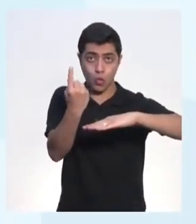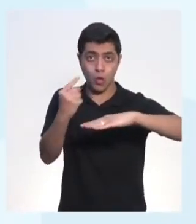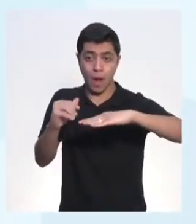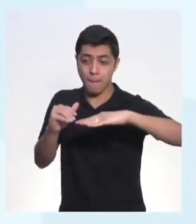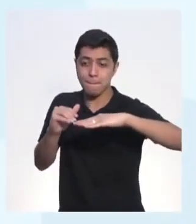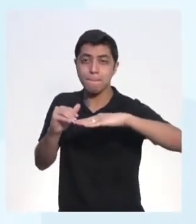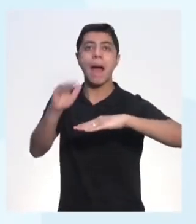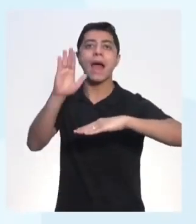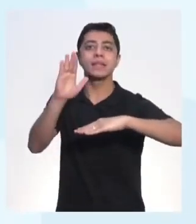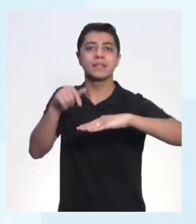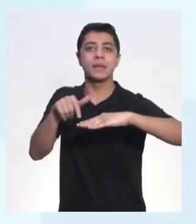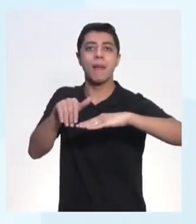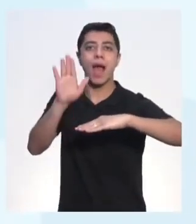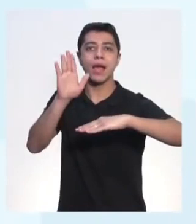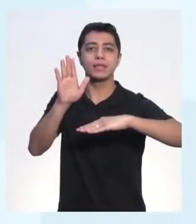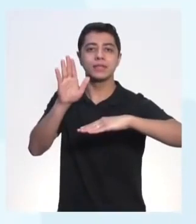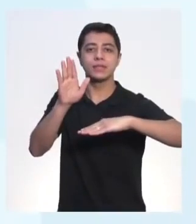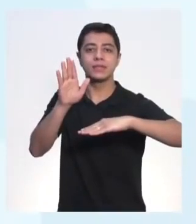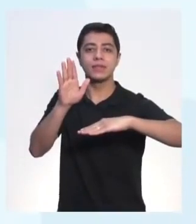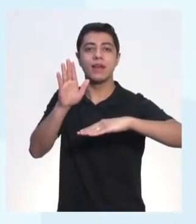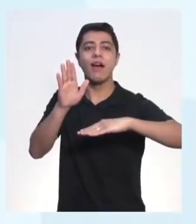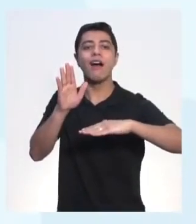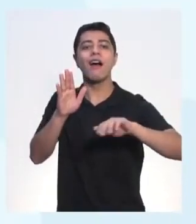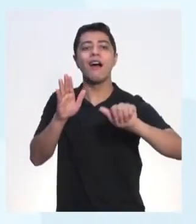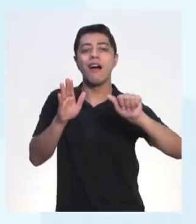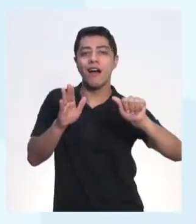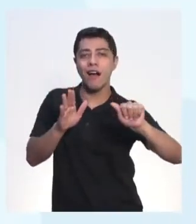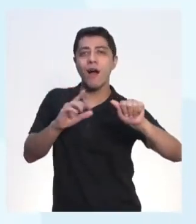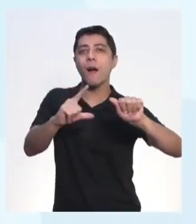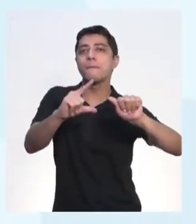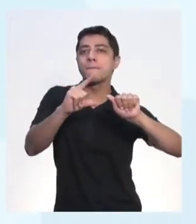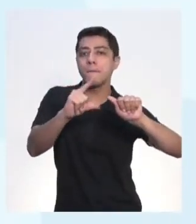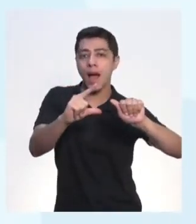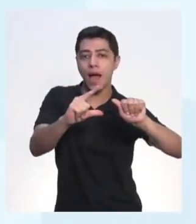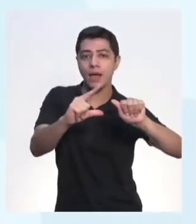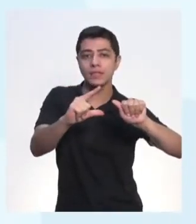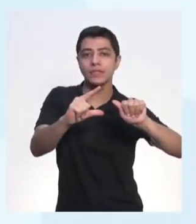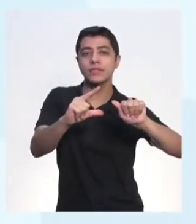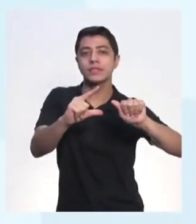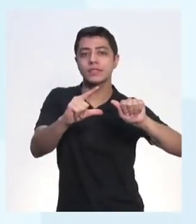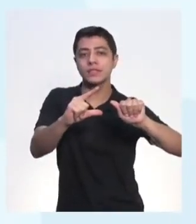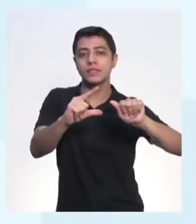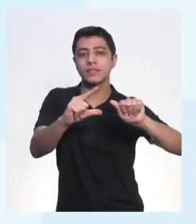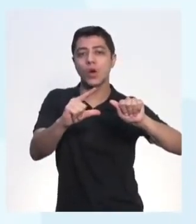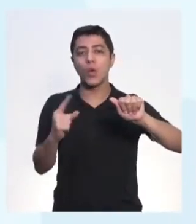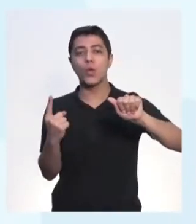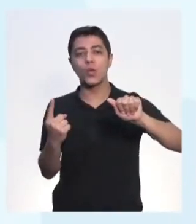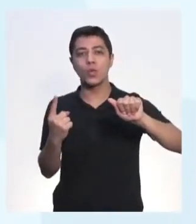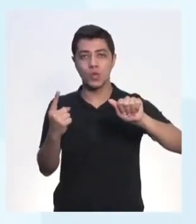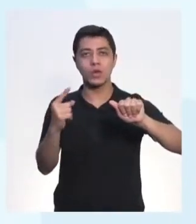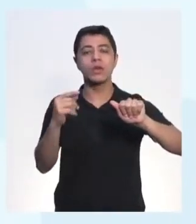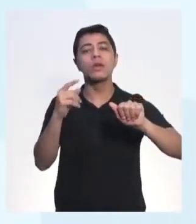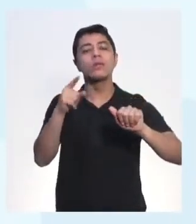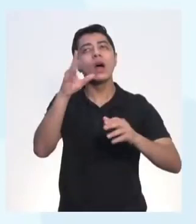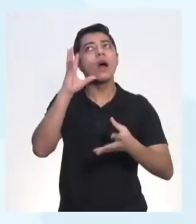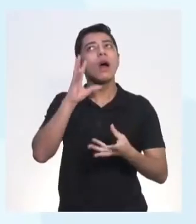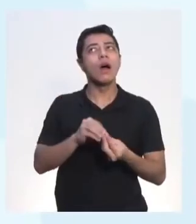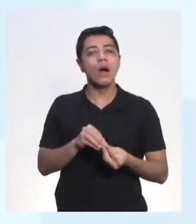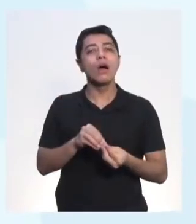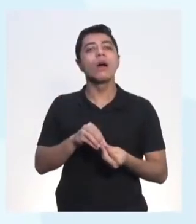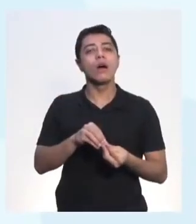minha função vai ser crescente. E o gráfico da função crescente, que vocês vão observar comigo, vai lá ter o plano cartesiano, né, o x e o